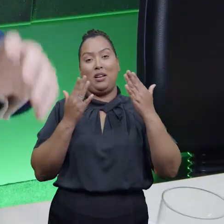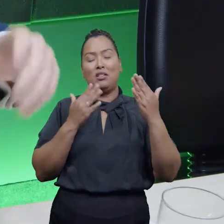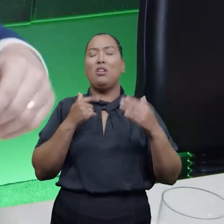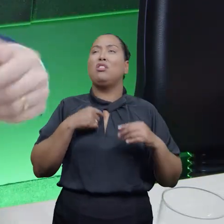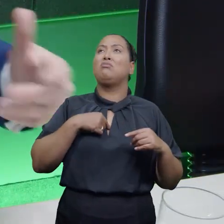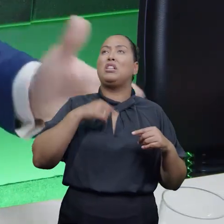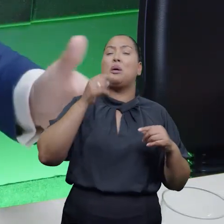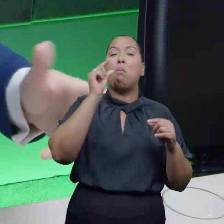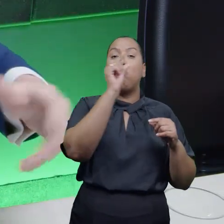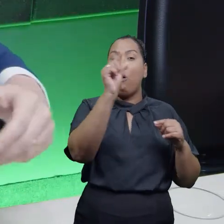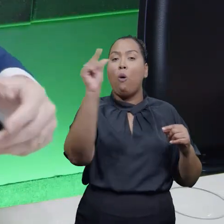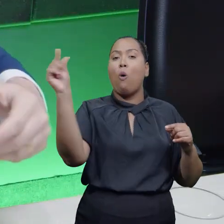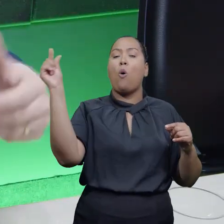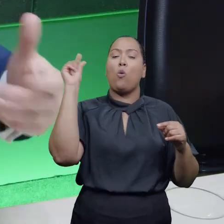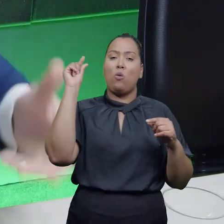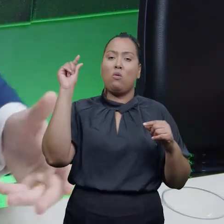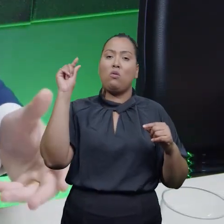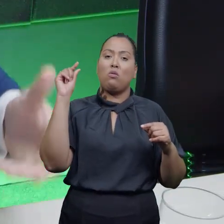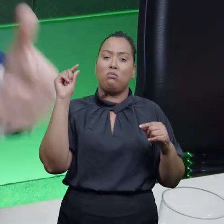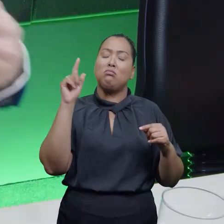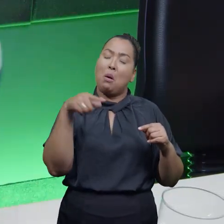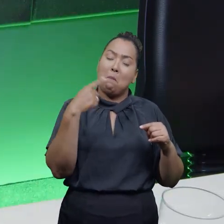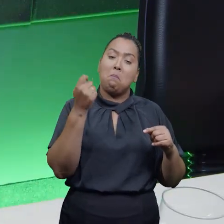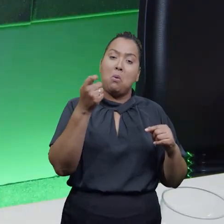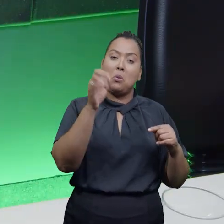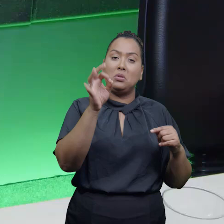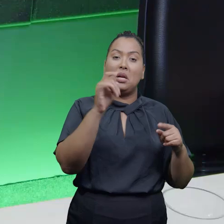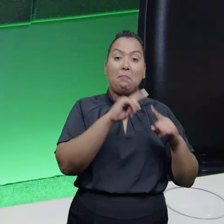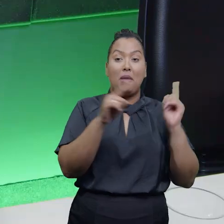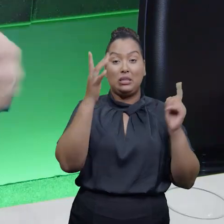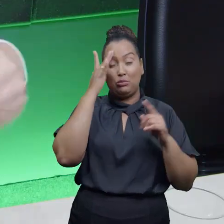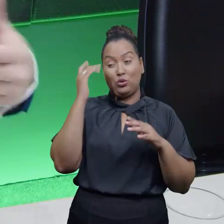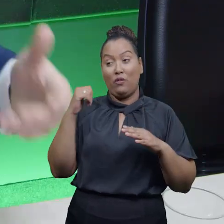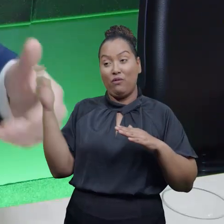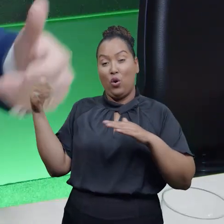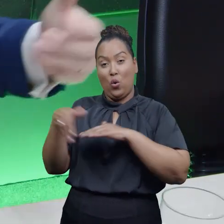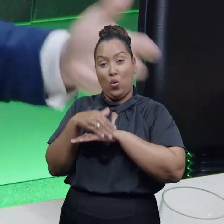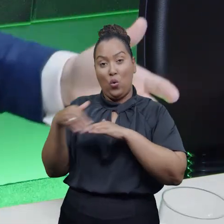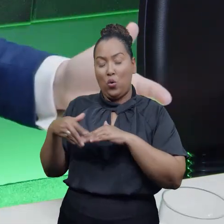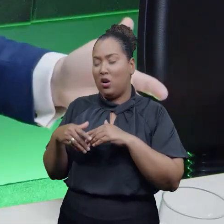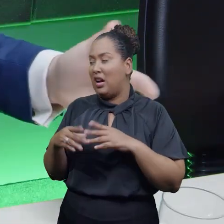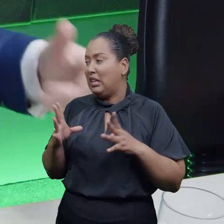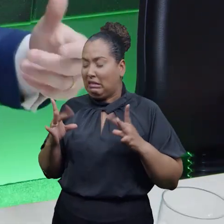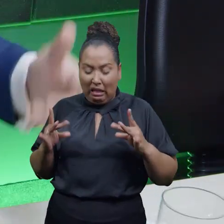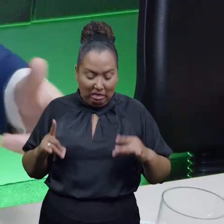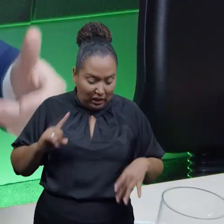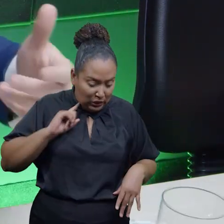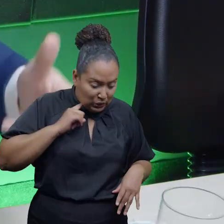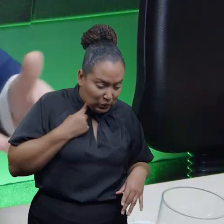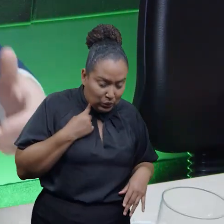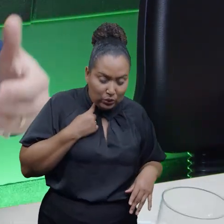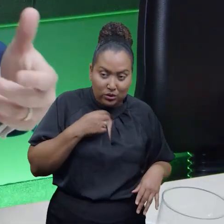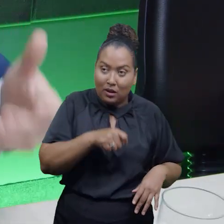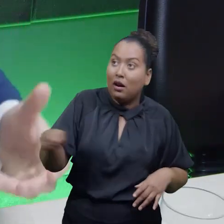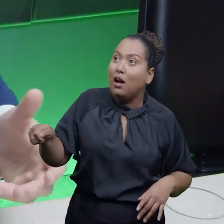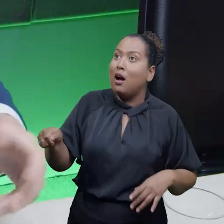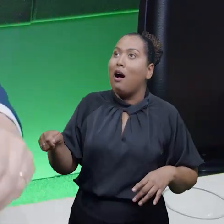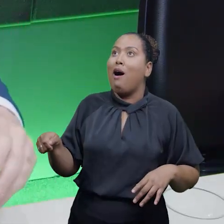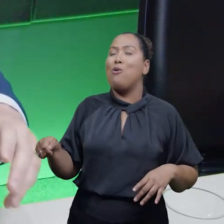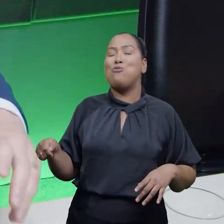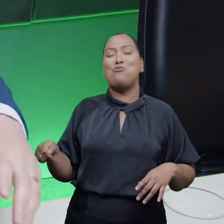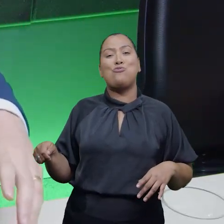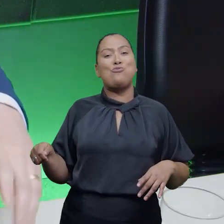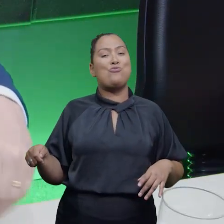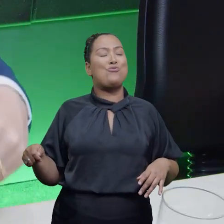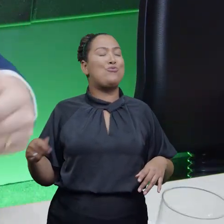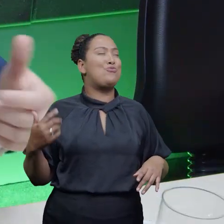banheiro. É pouco? Parece pouco para nós, mas para o indivíduo que está na rua e precisa de um lugar para ele tomar um